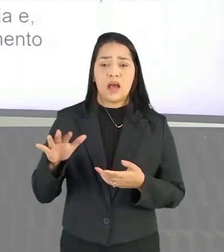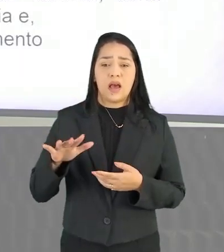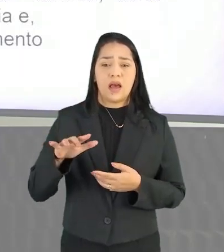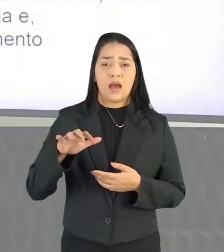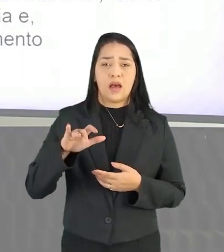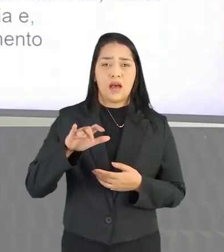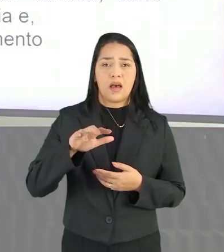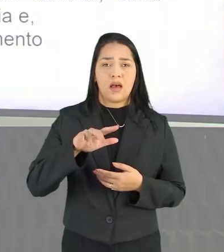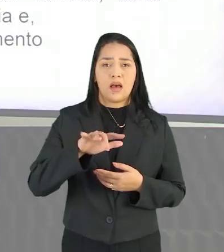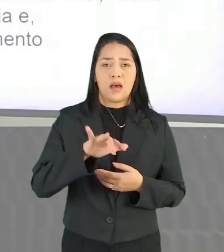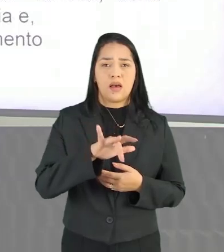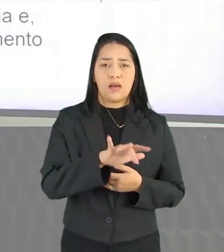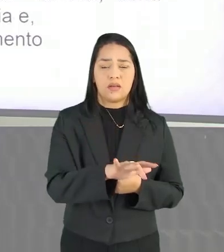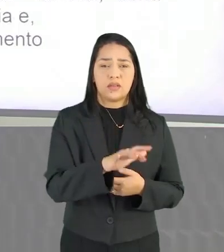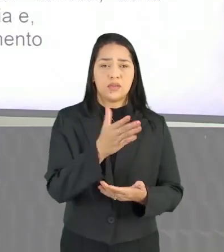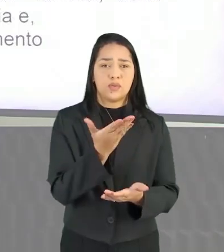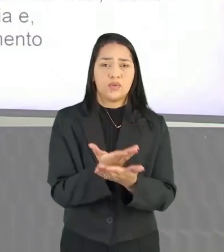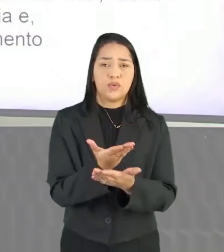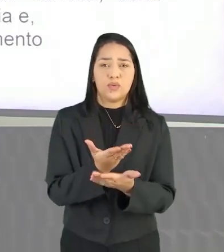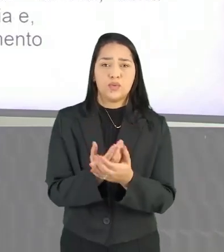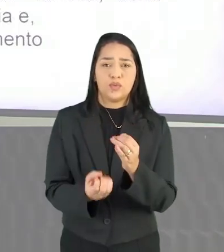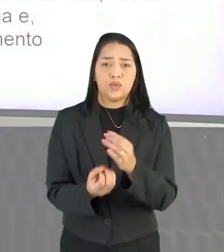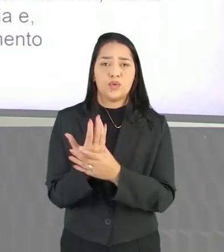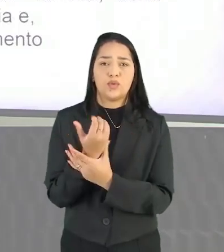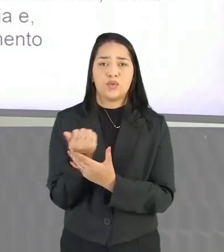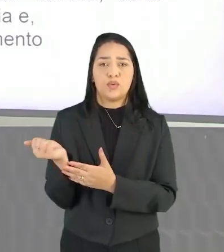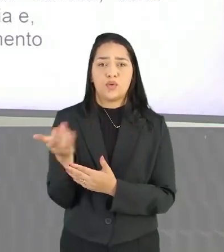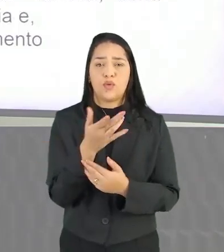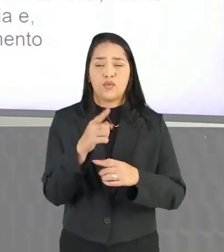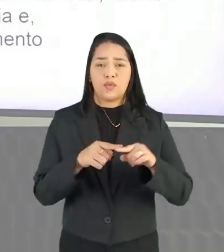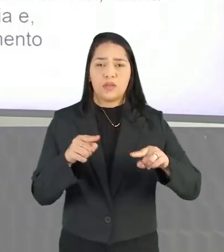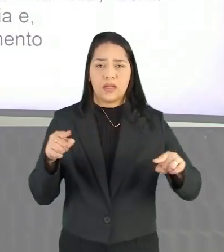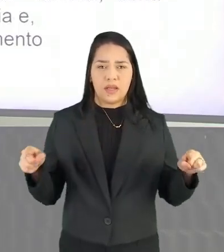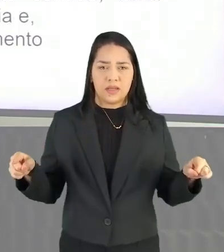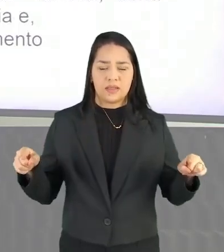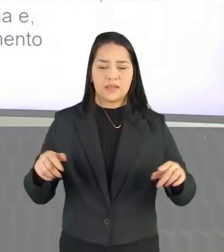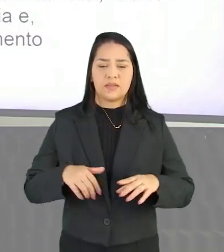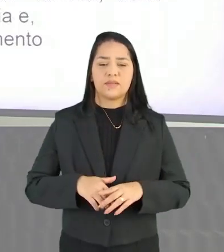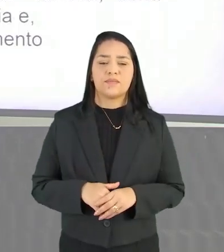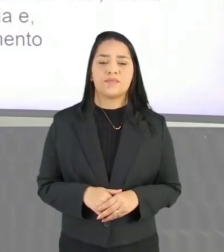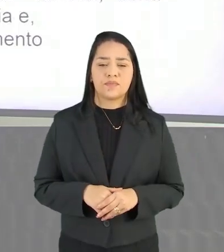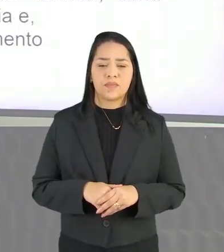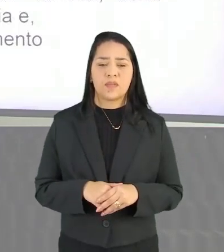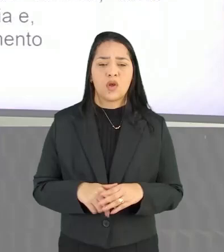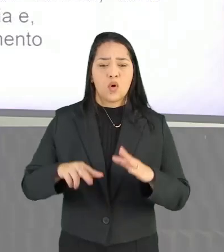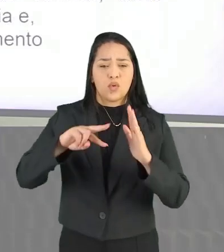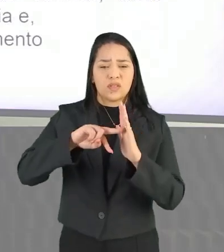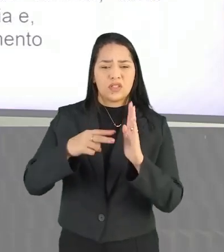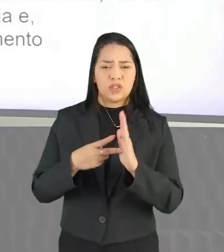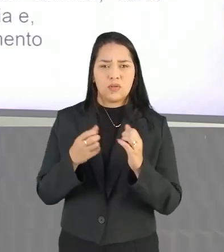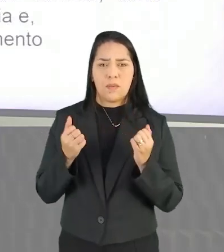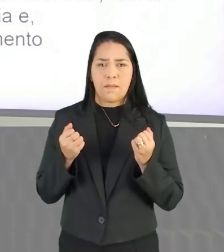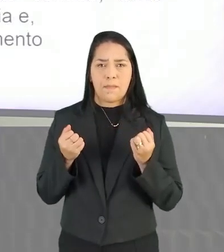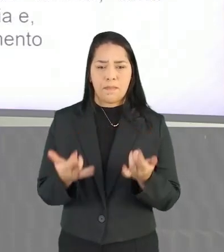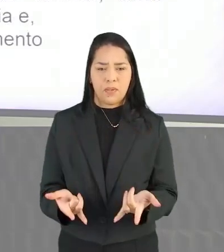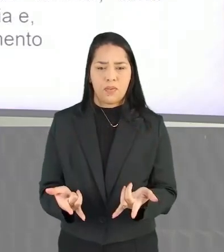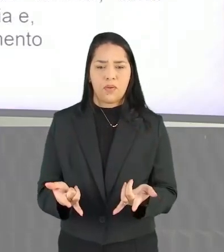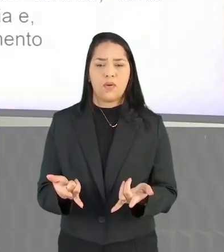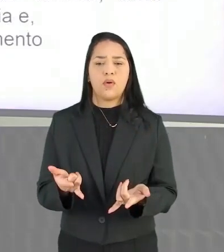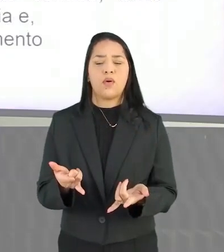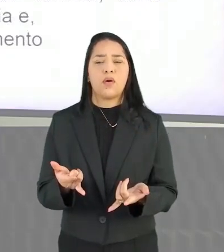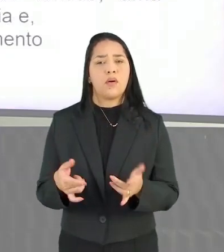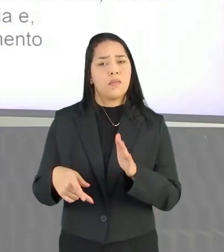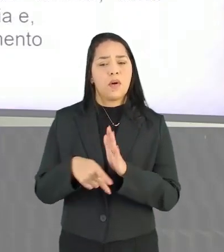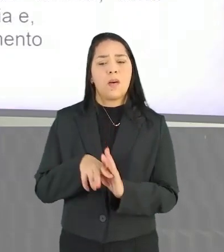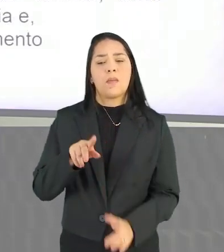objeto de estudo para a produção de novos materiais. O sentido aranha, adquirido